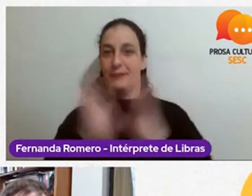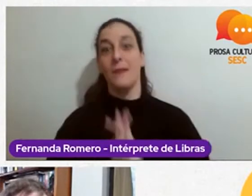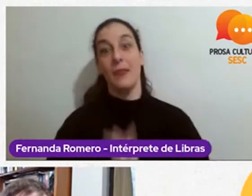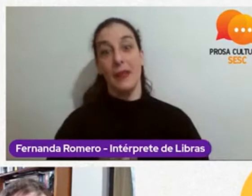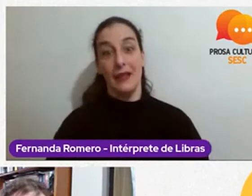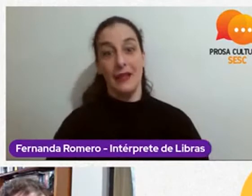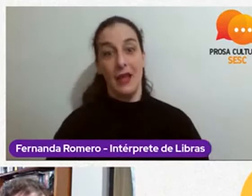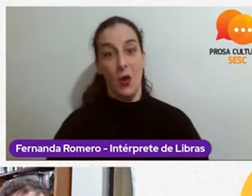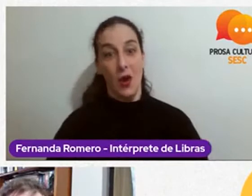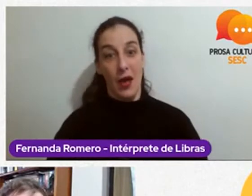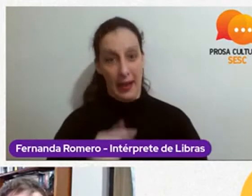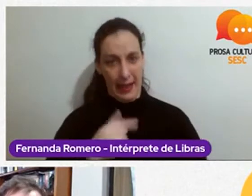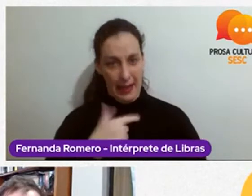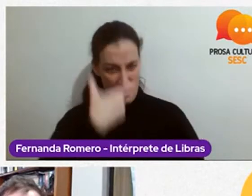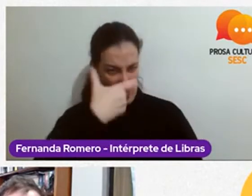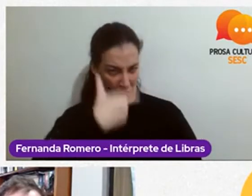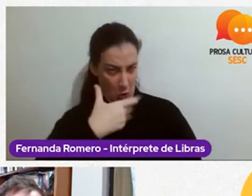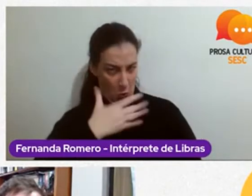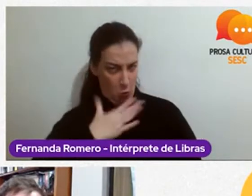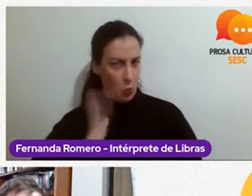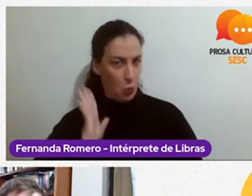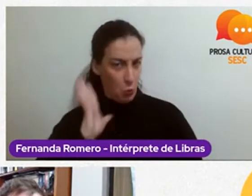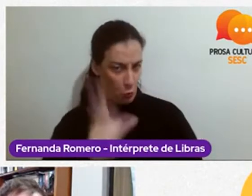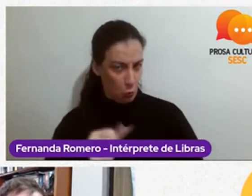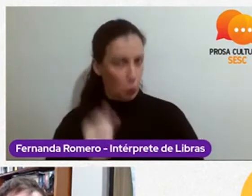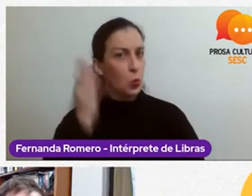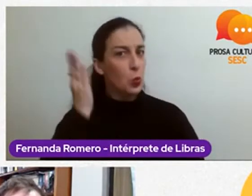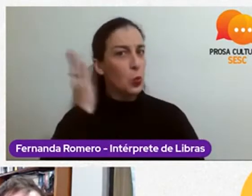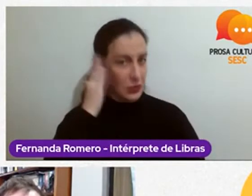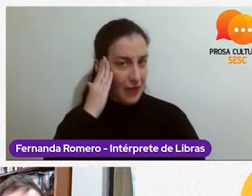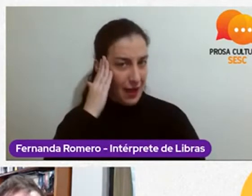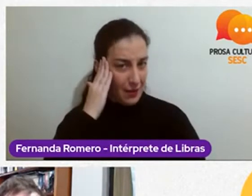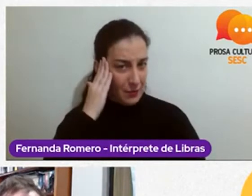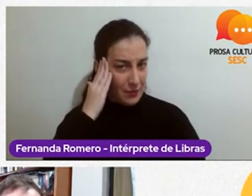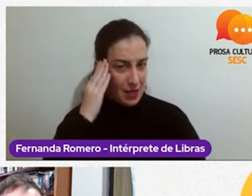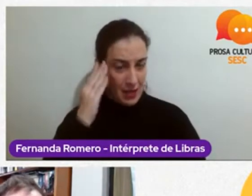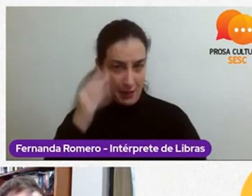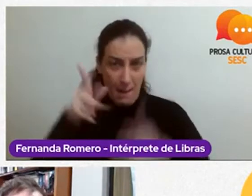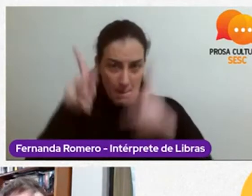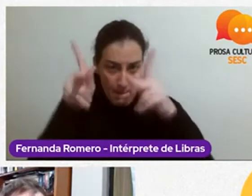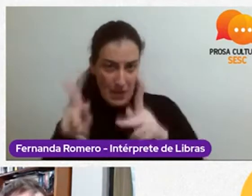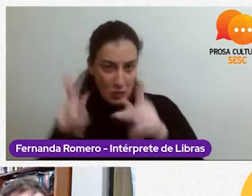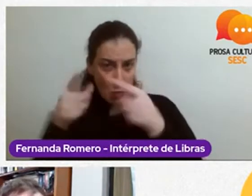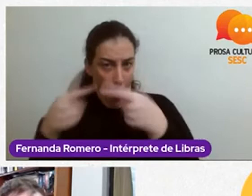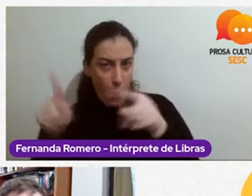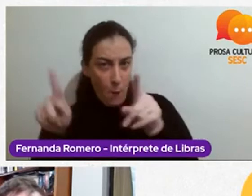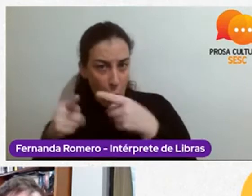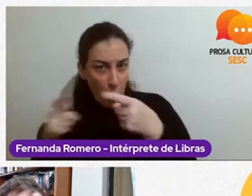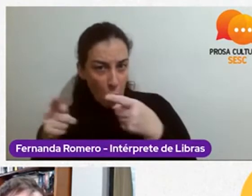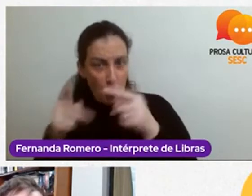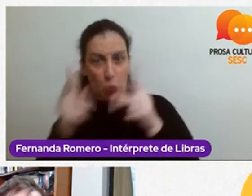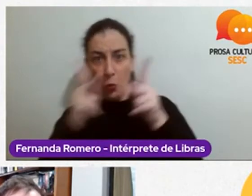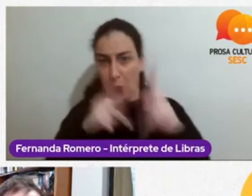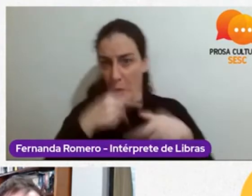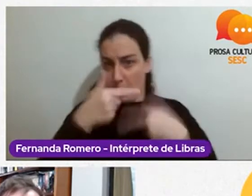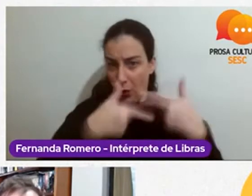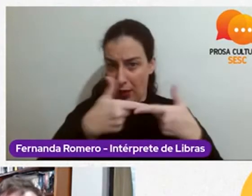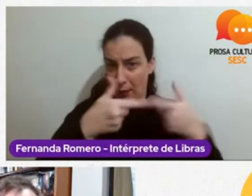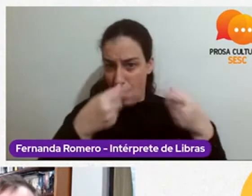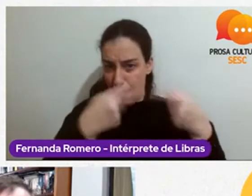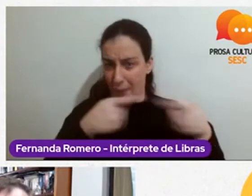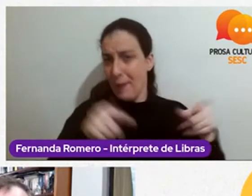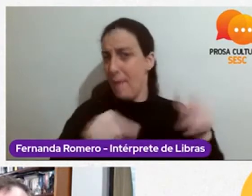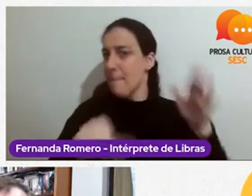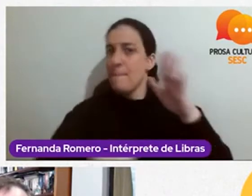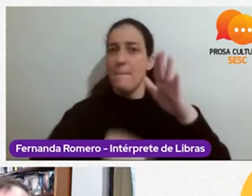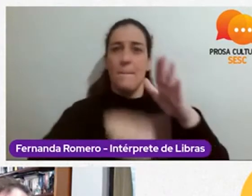eu como todo mundo já de conhecimento geral, os músicos e as pessoas que trabalham com esses eventos foram os primeiros a parar